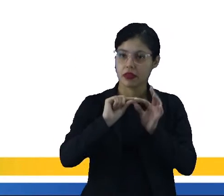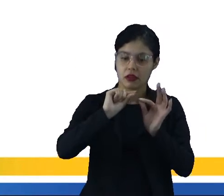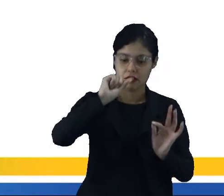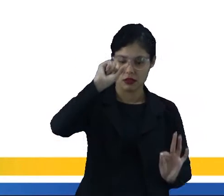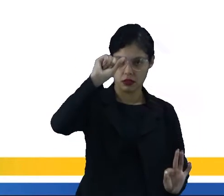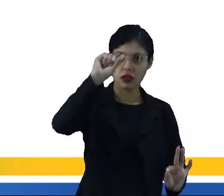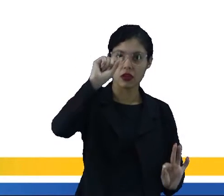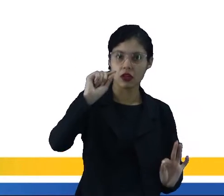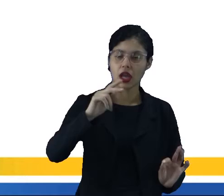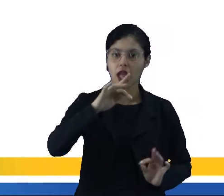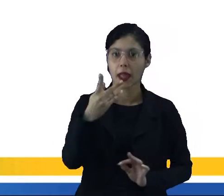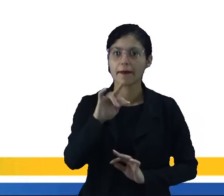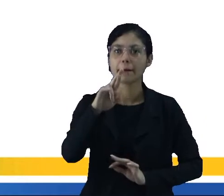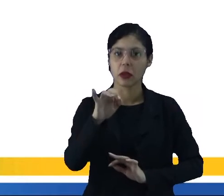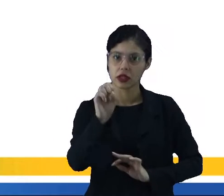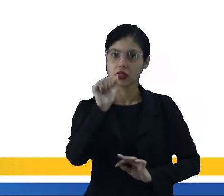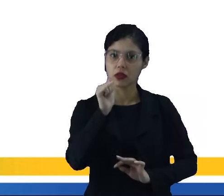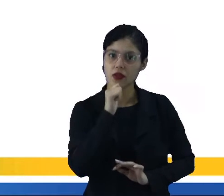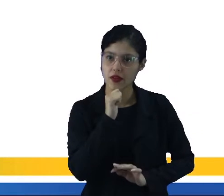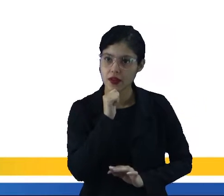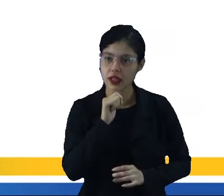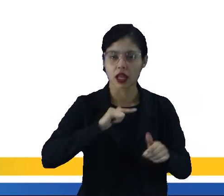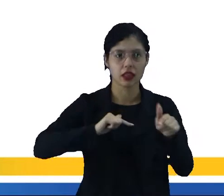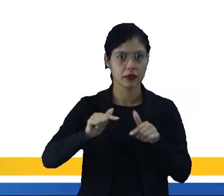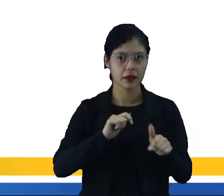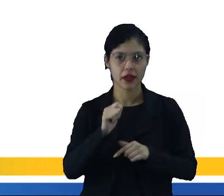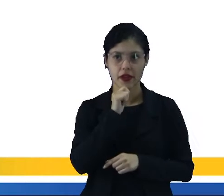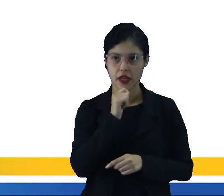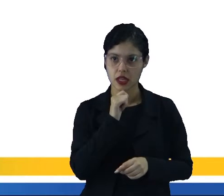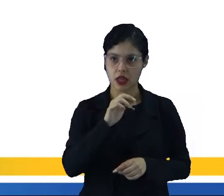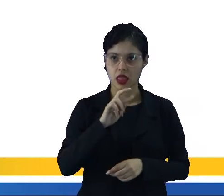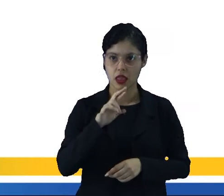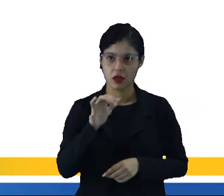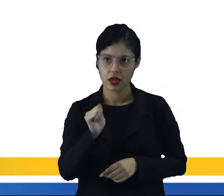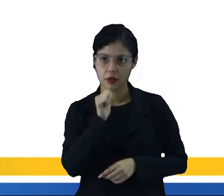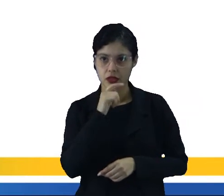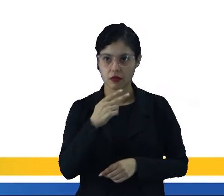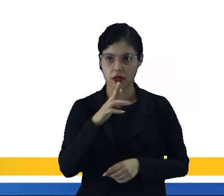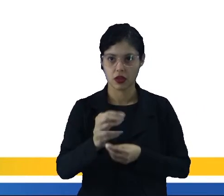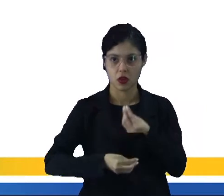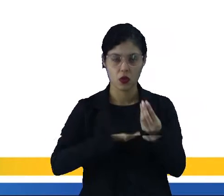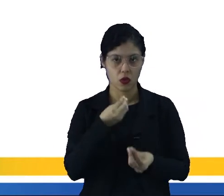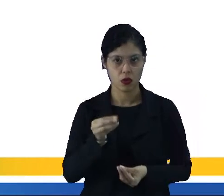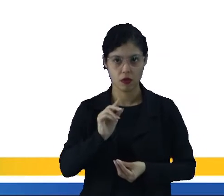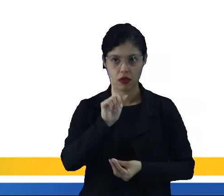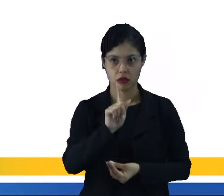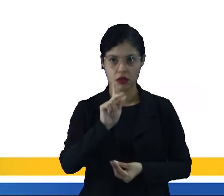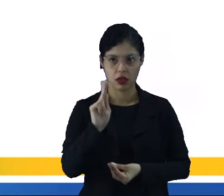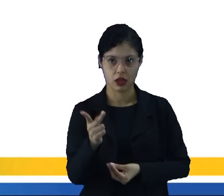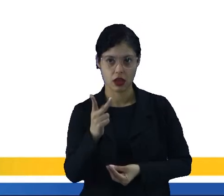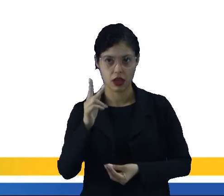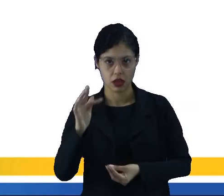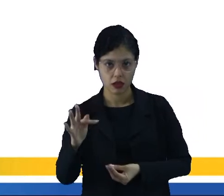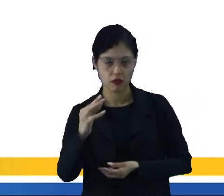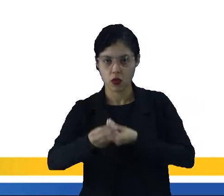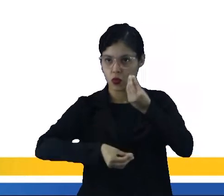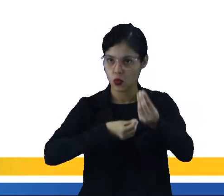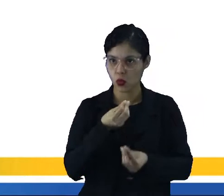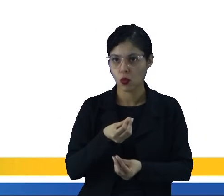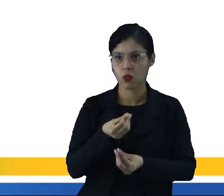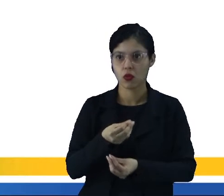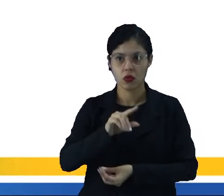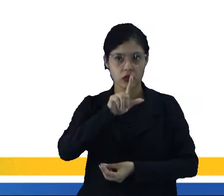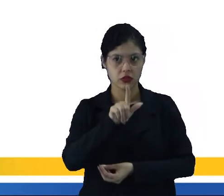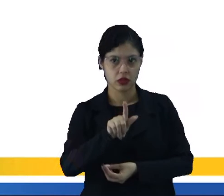é a hipotenusa eu posso trabalhar o teorema de Pitágoras tanto no ghf como no